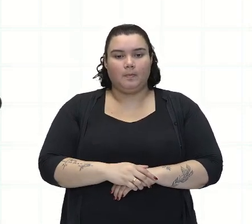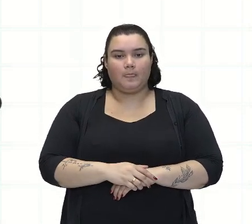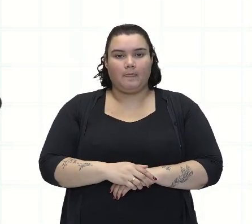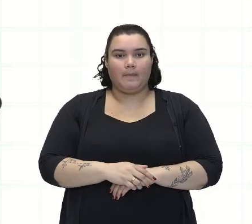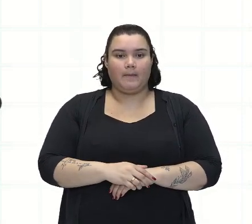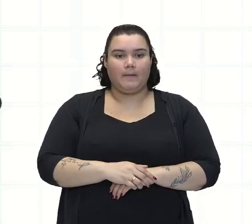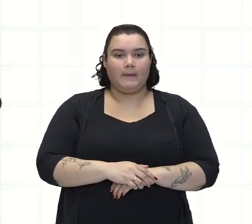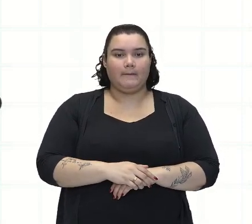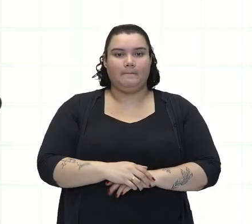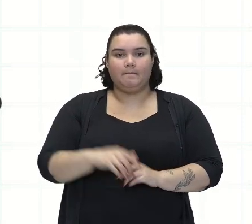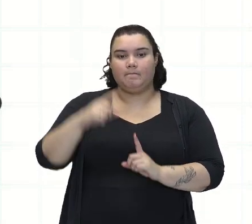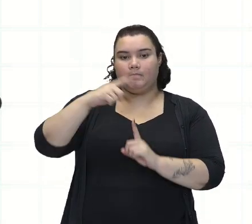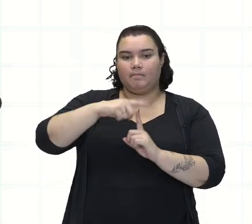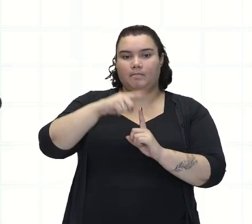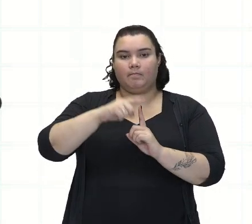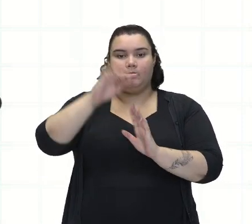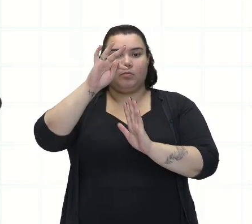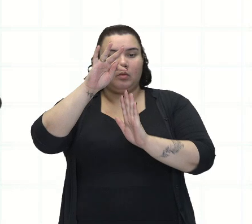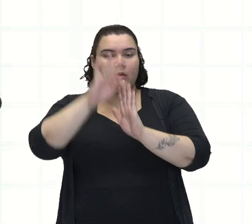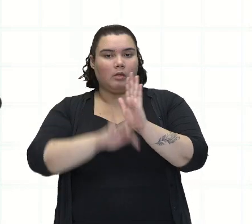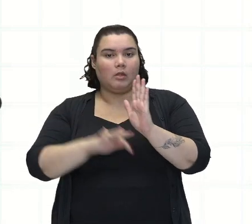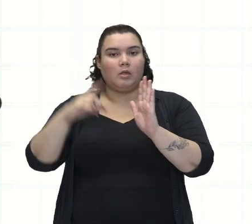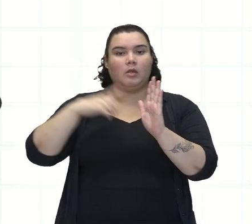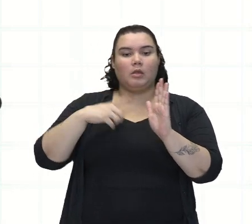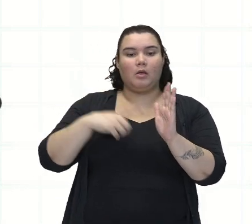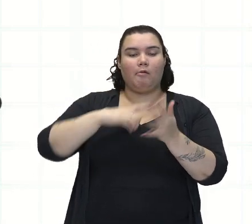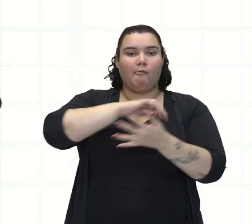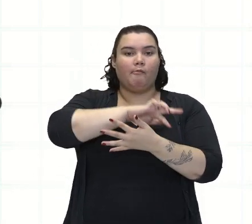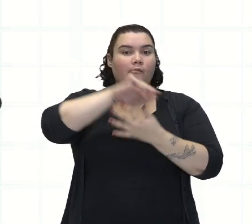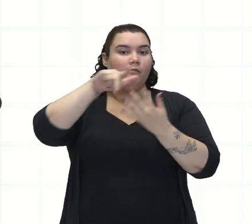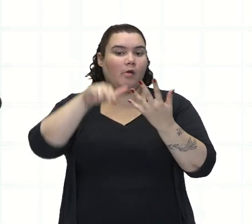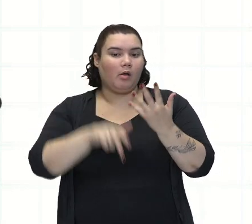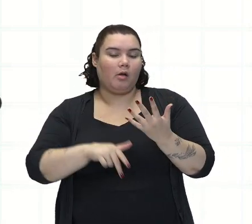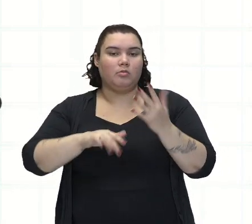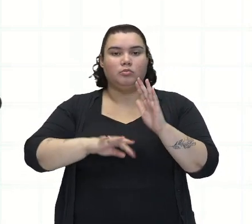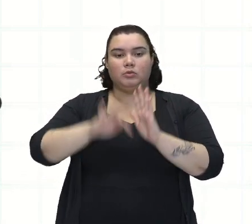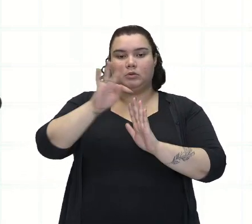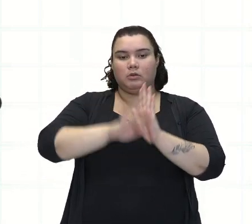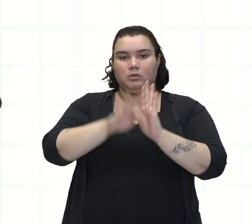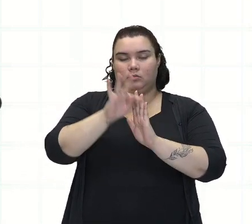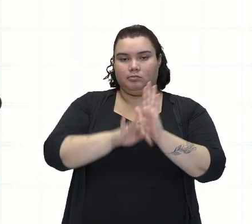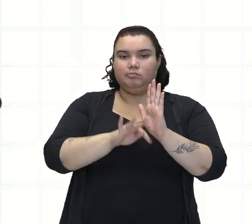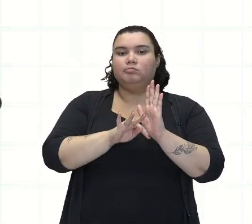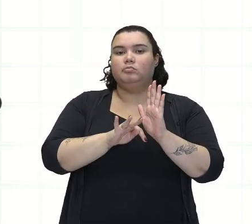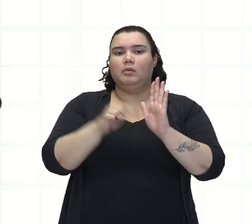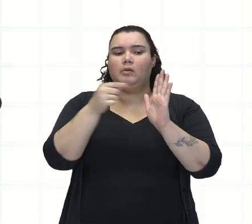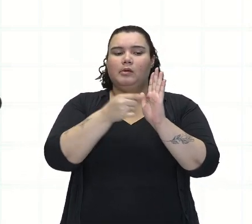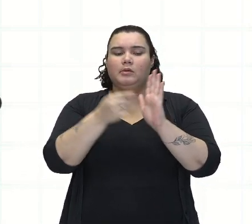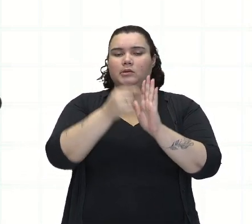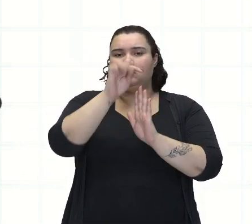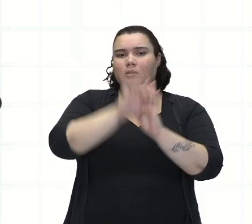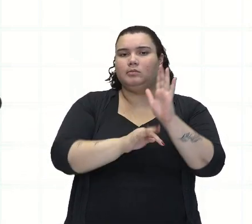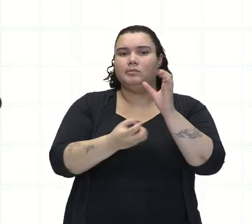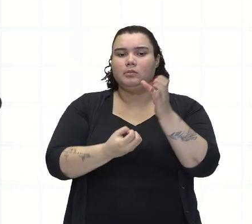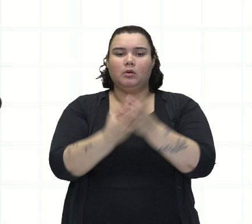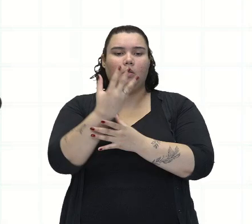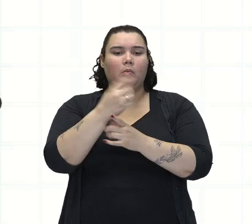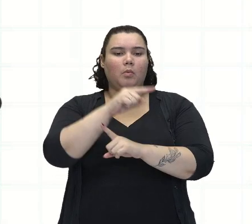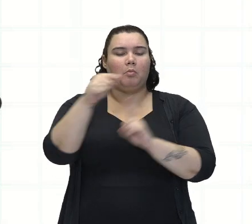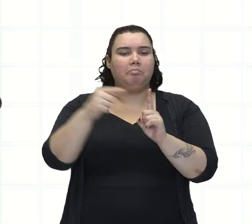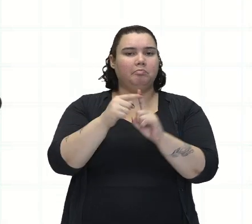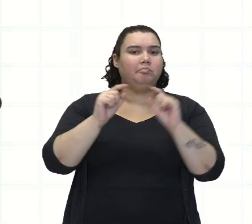lá. Tipo textual que reúne textos elaborados com